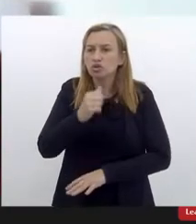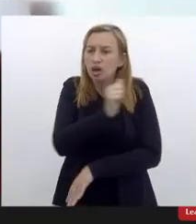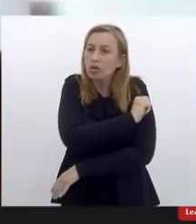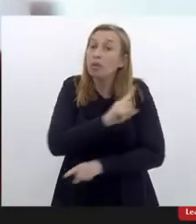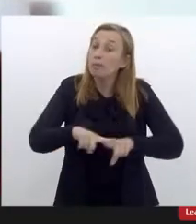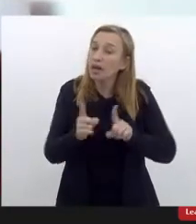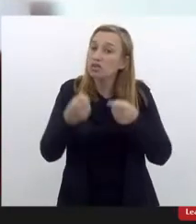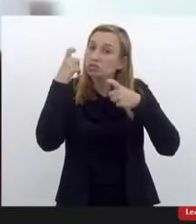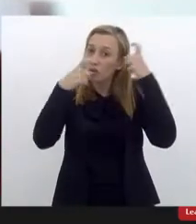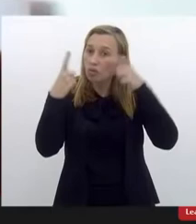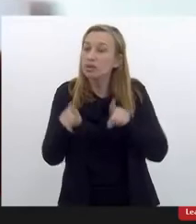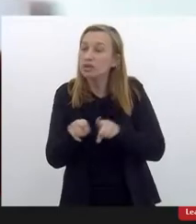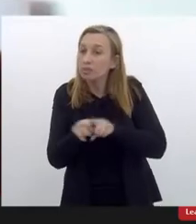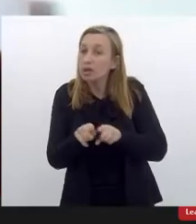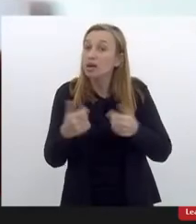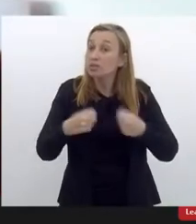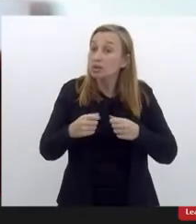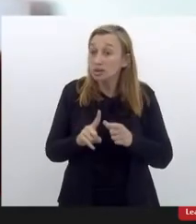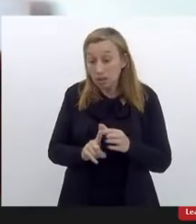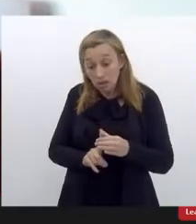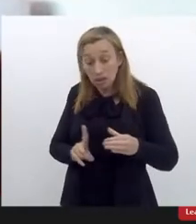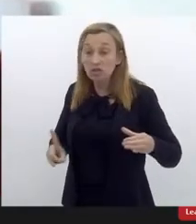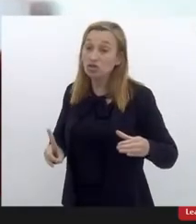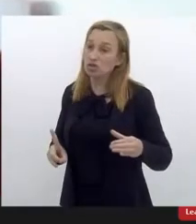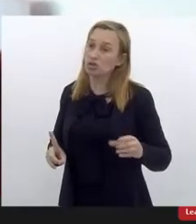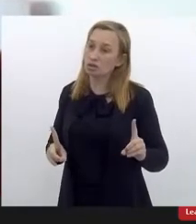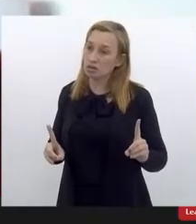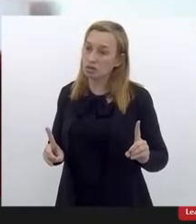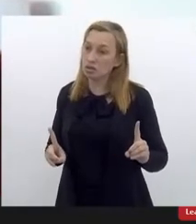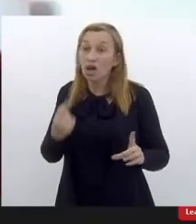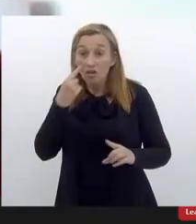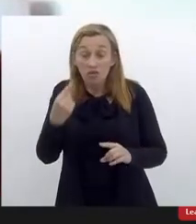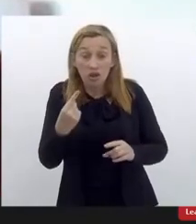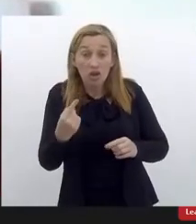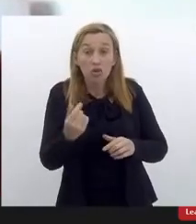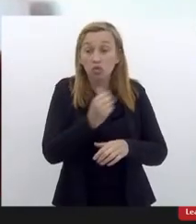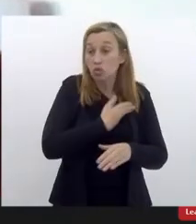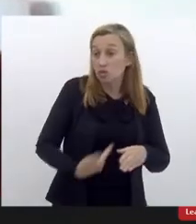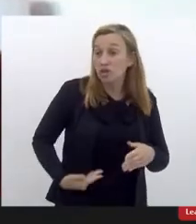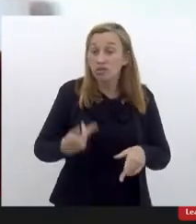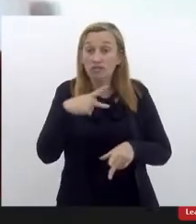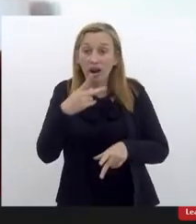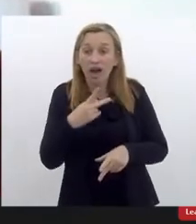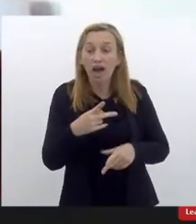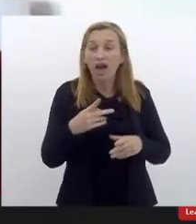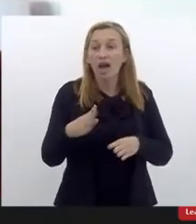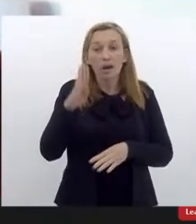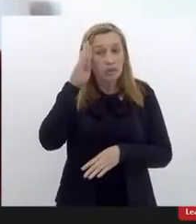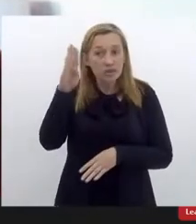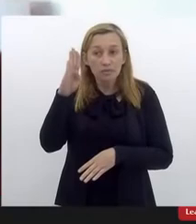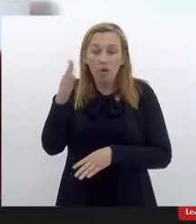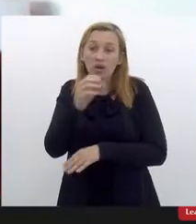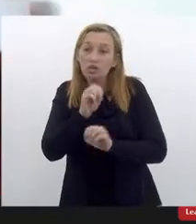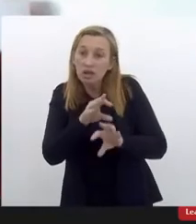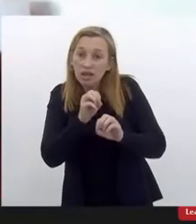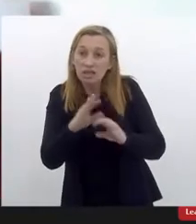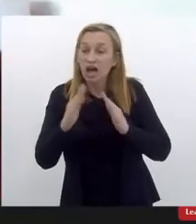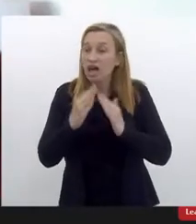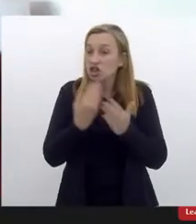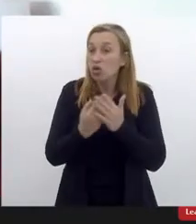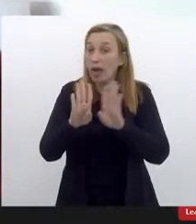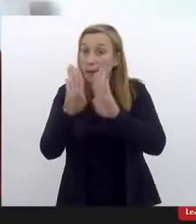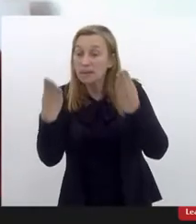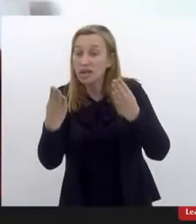nos preocupa, porque temos que estar atentos. A gente ouve muitos nossos governantes falarem assim, olha, a prioridade é a educação, a escola tem que